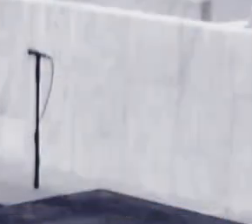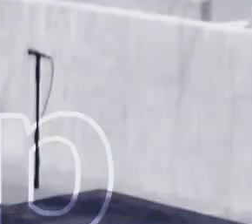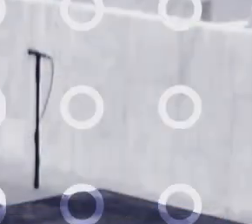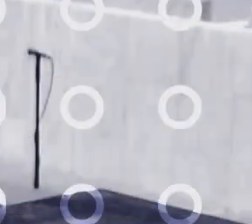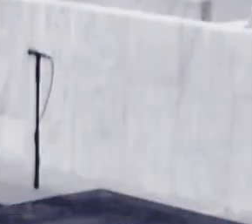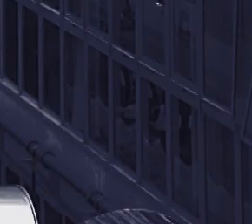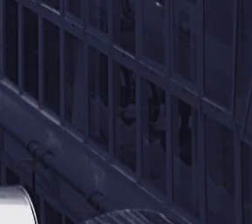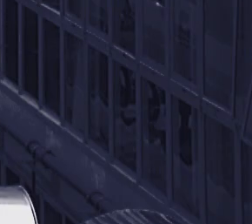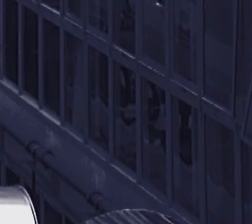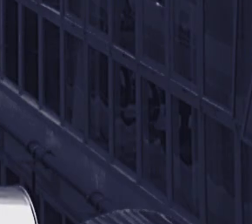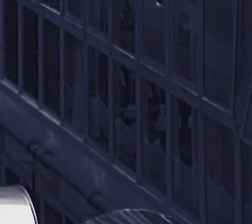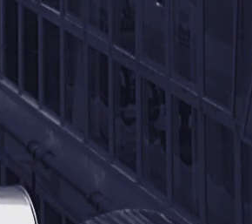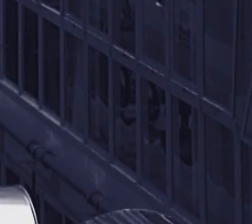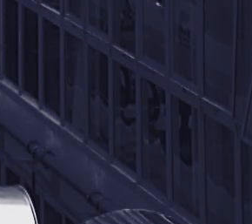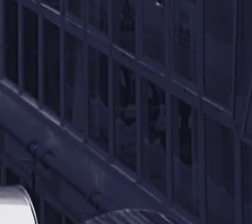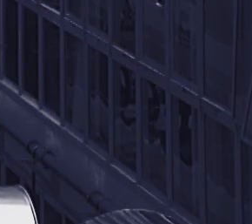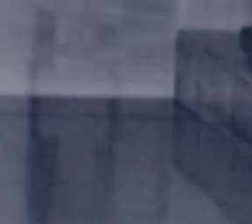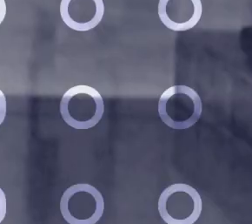em